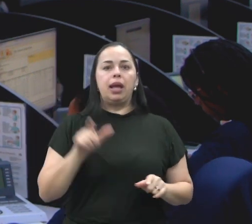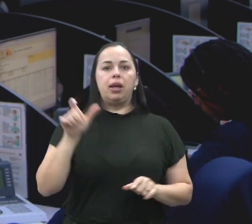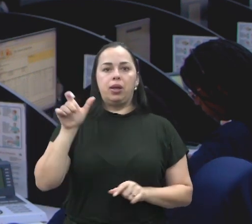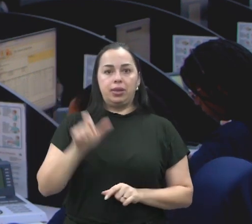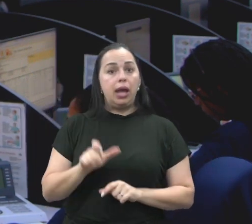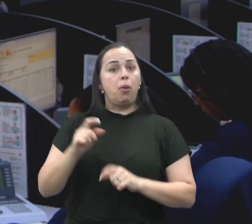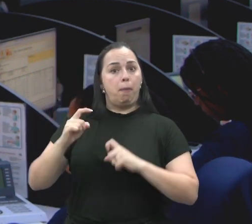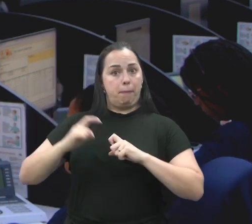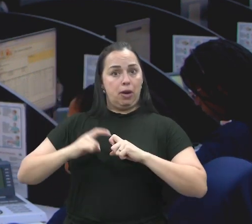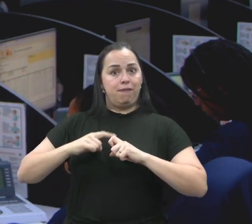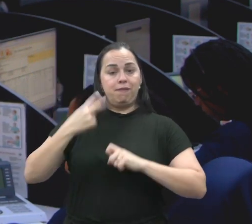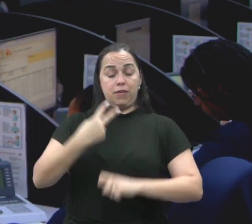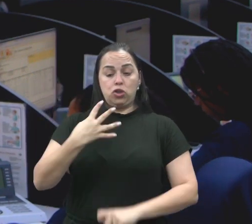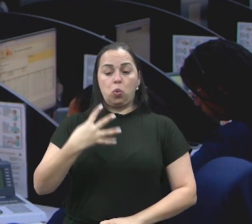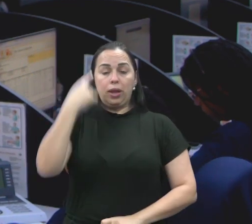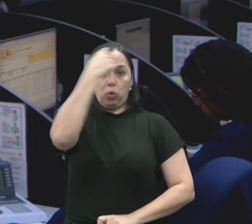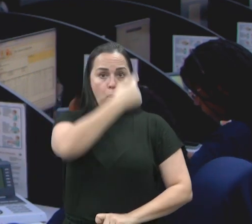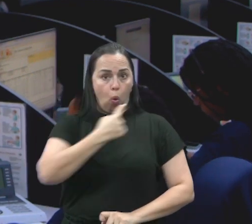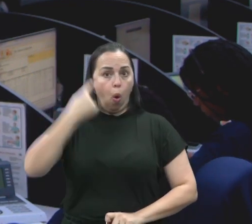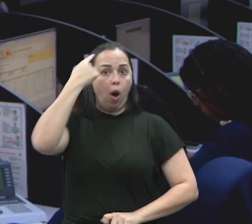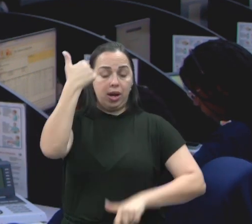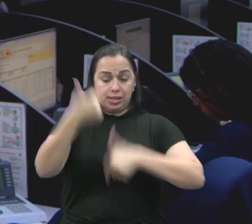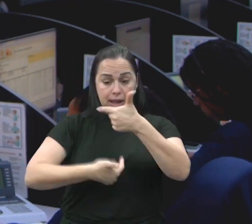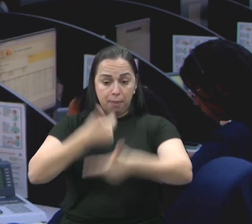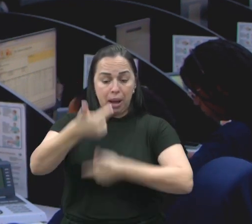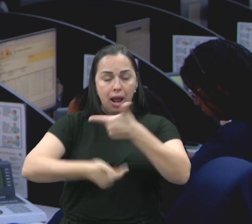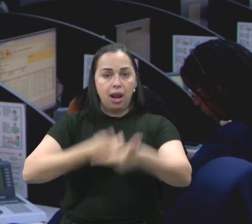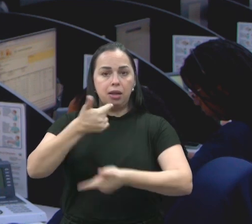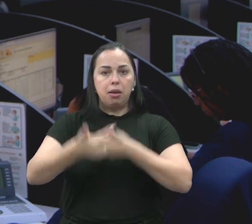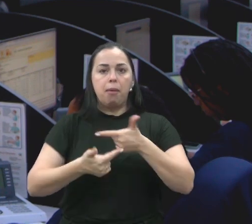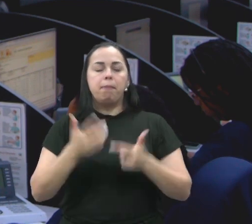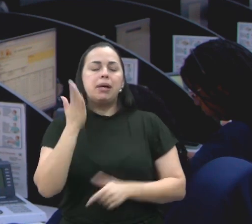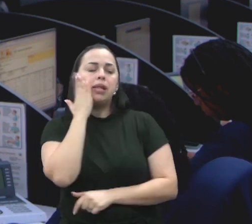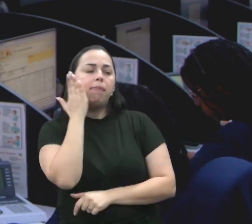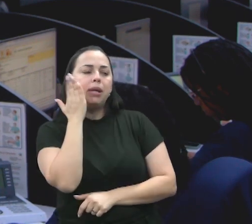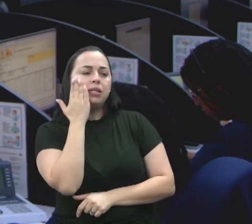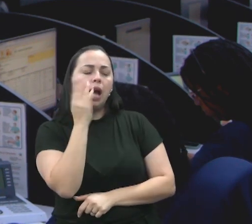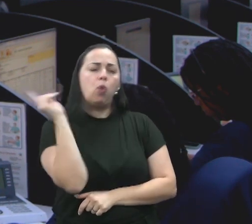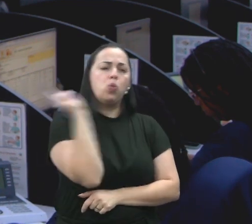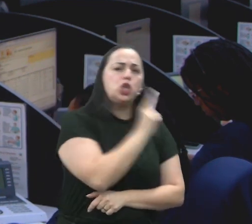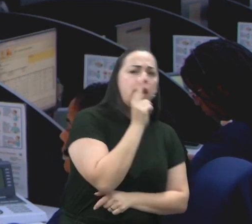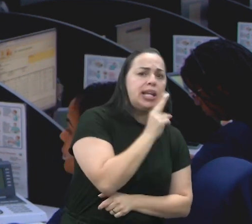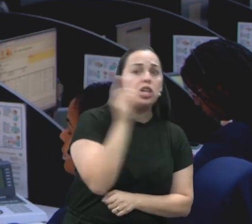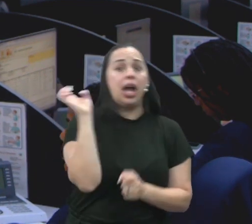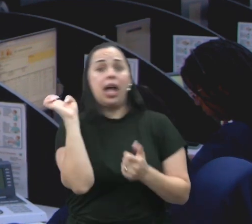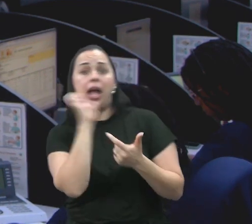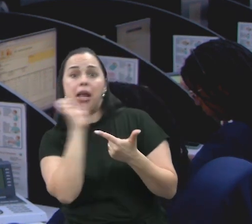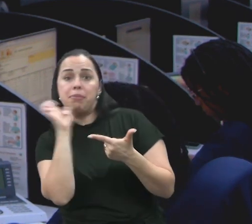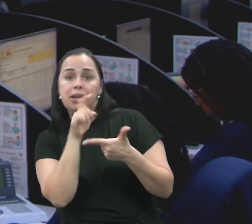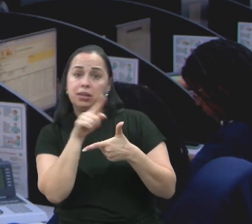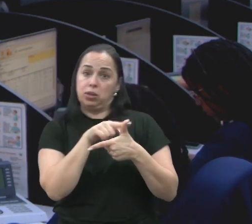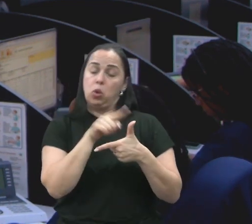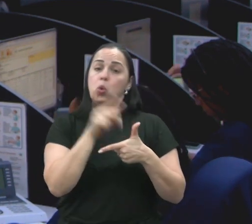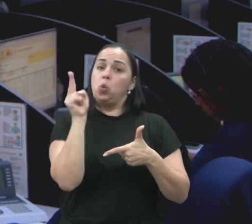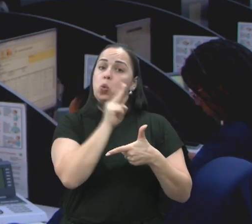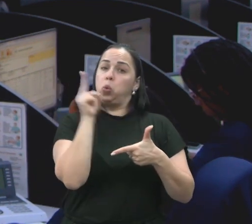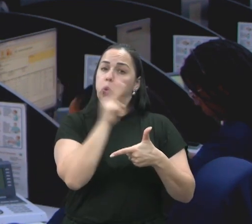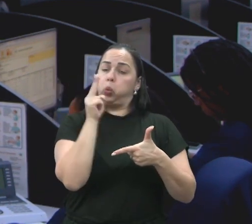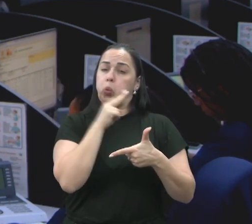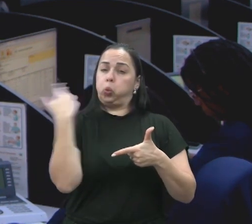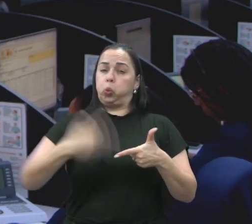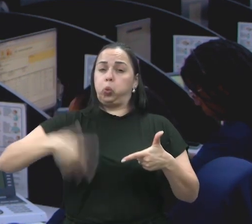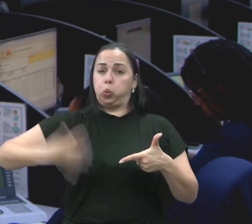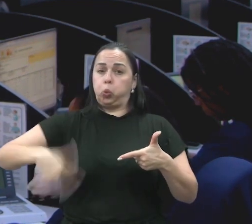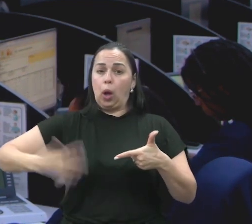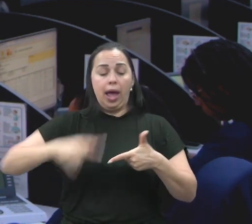temos o profissional médico 24 horas disponível no serviço para fazer a classificação dessa demanda. Então nós temos os casos de urgência,